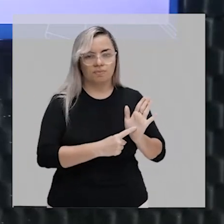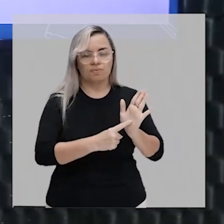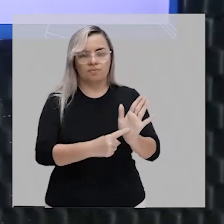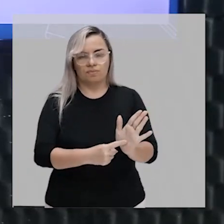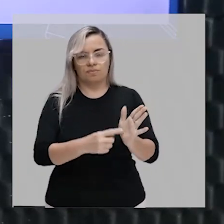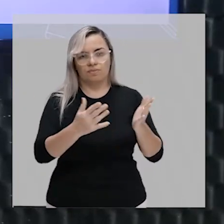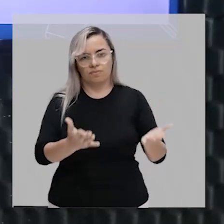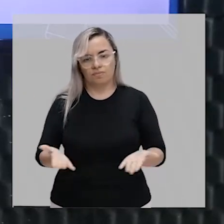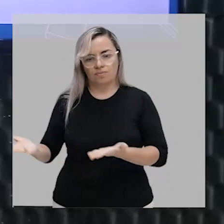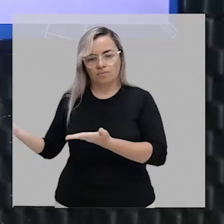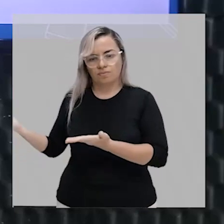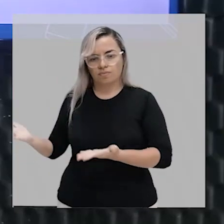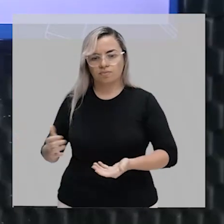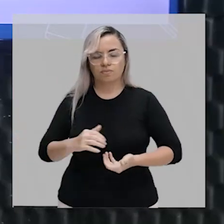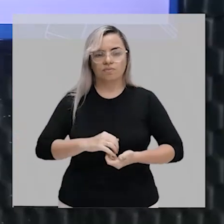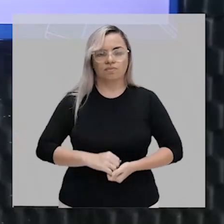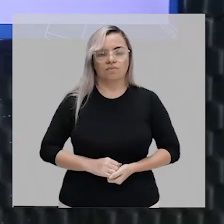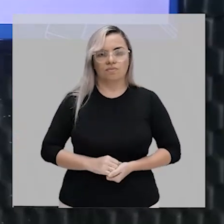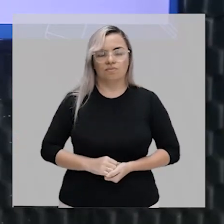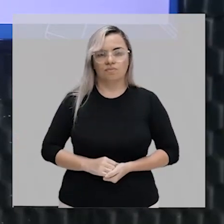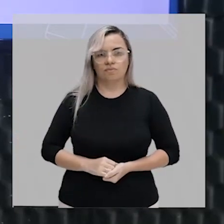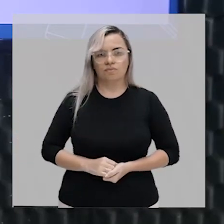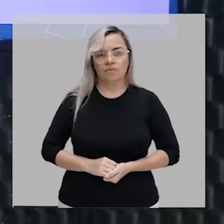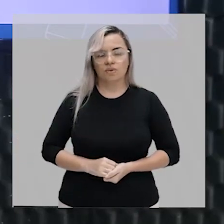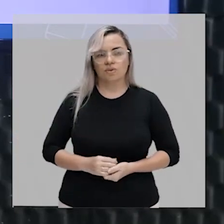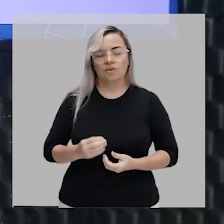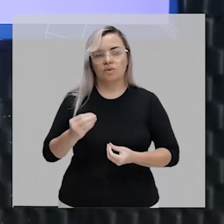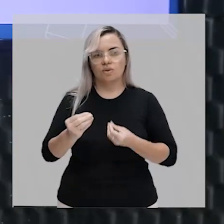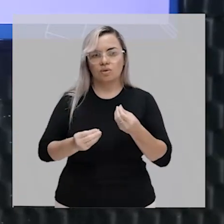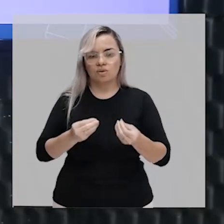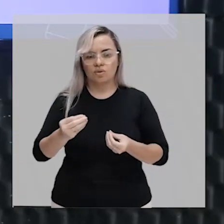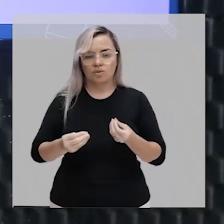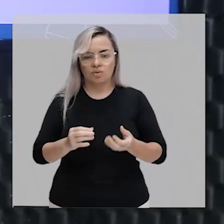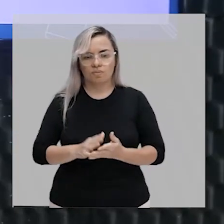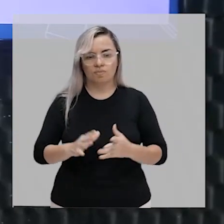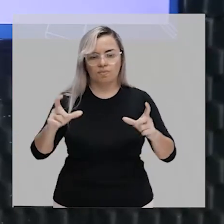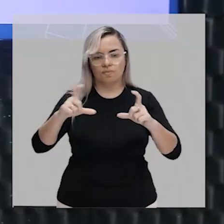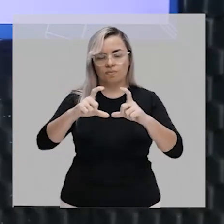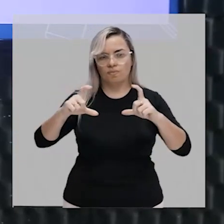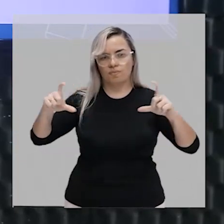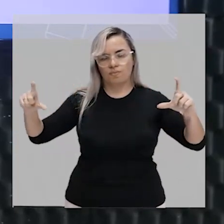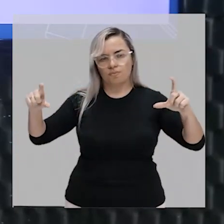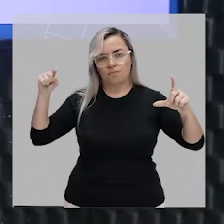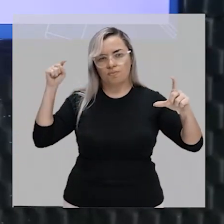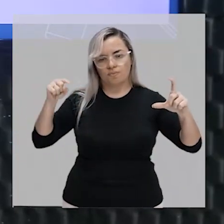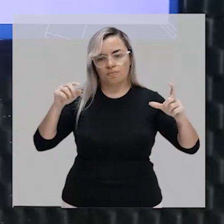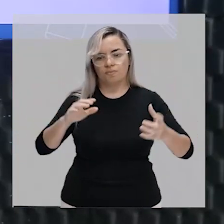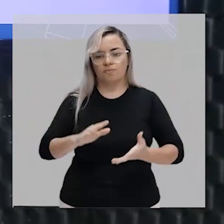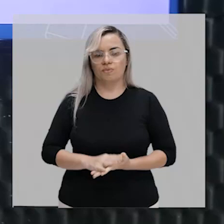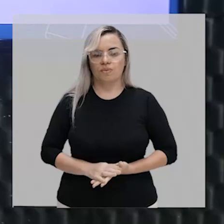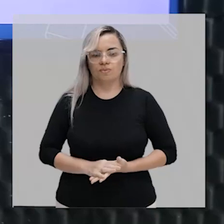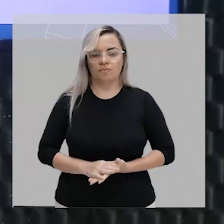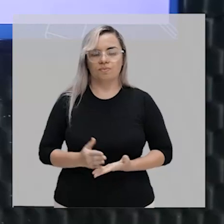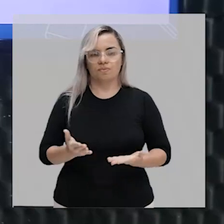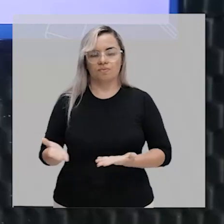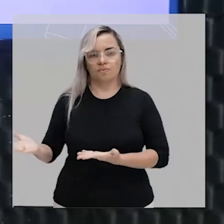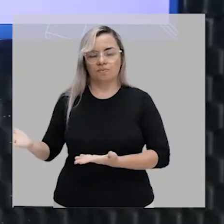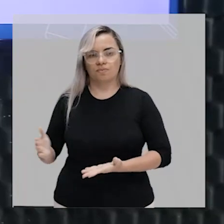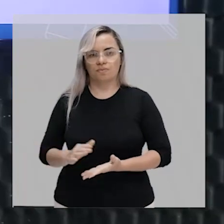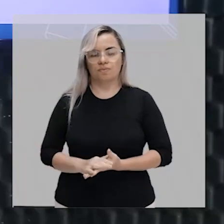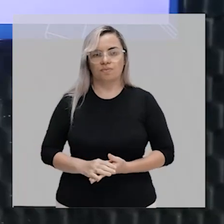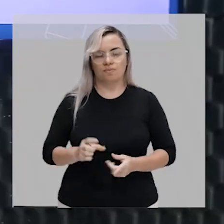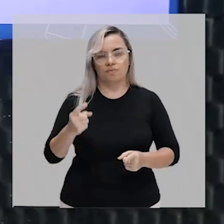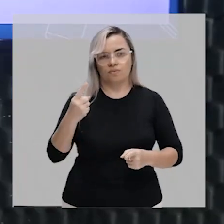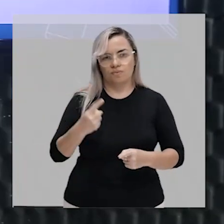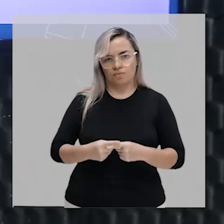vai colocar o seguinte fragmento. Ele vai nos trazer um fragmento, o que nós